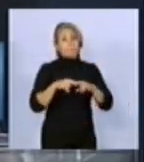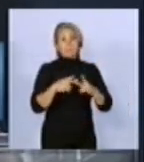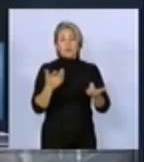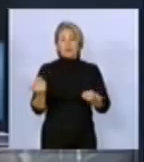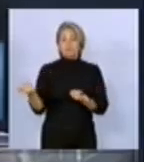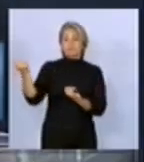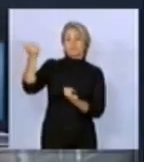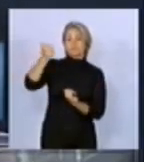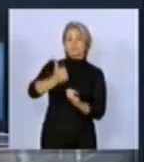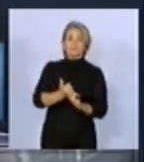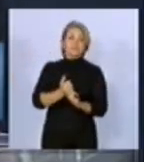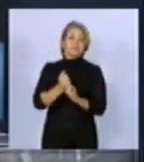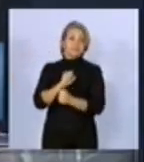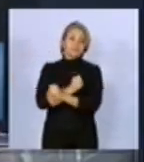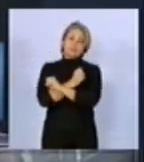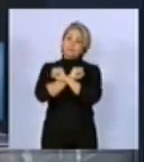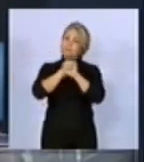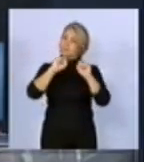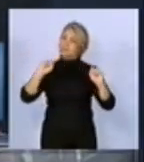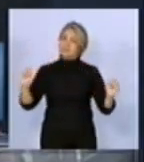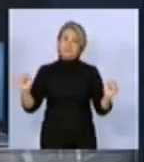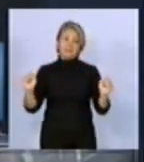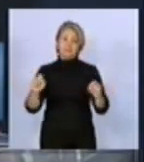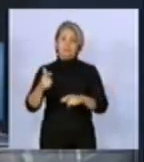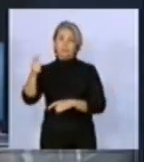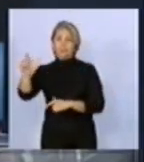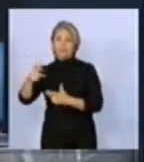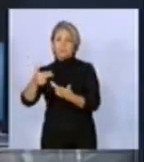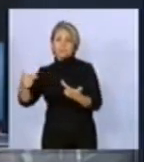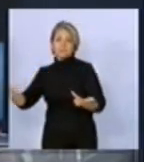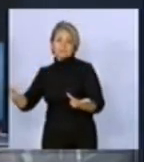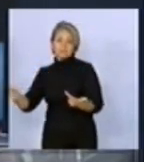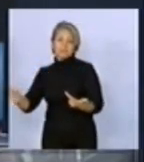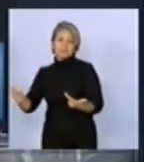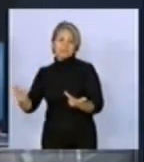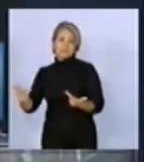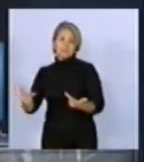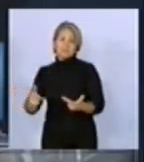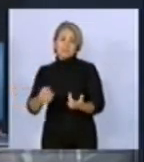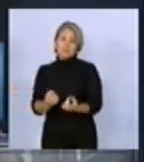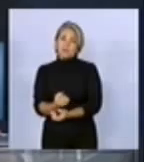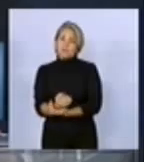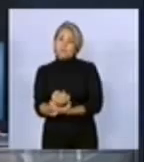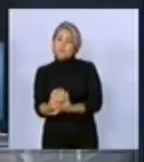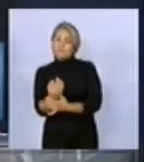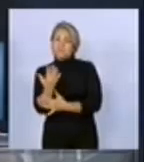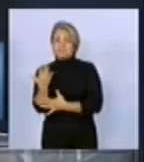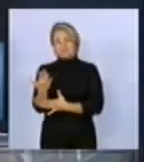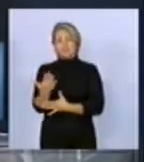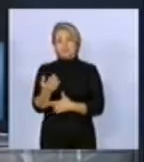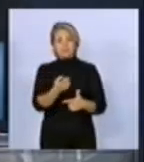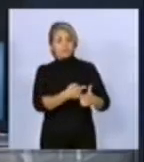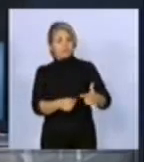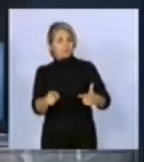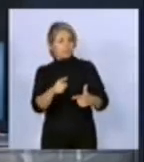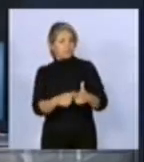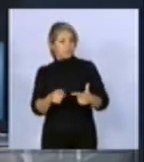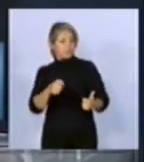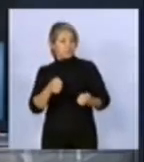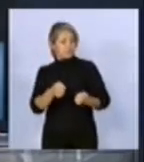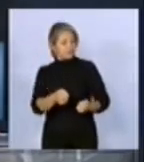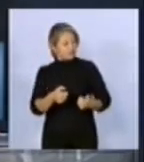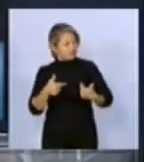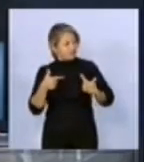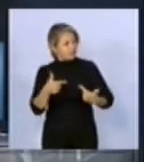substituição da cana de açúcar por outras culturas problemas estes enfrentados praticamente